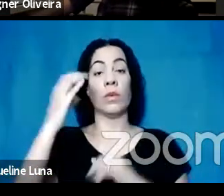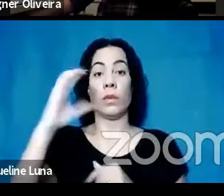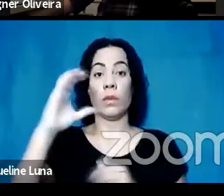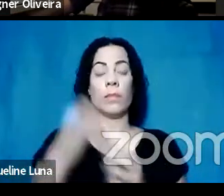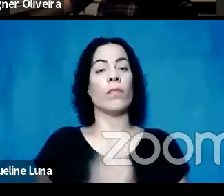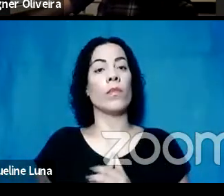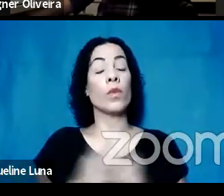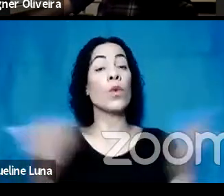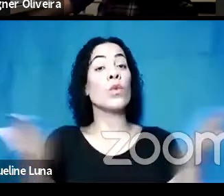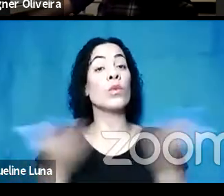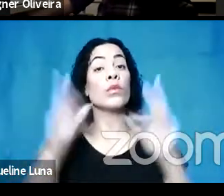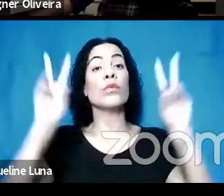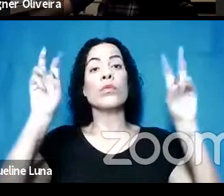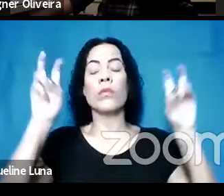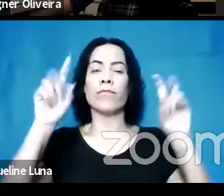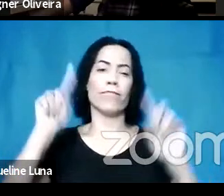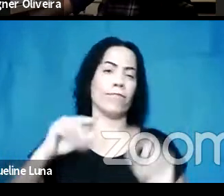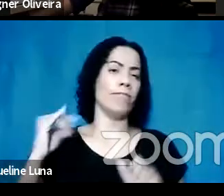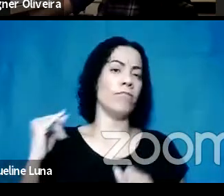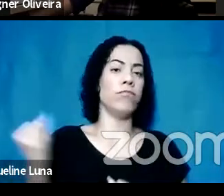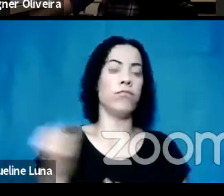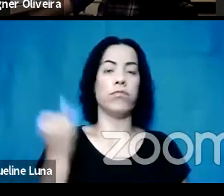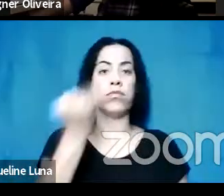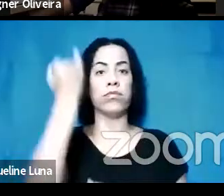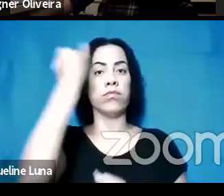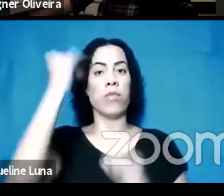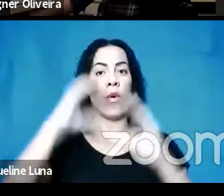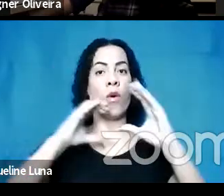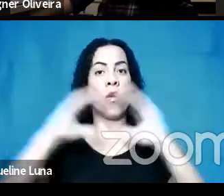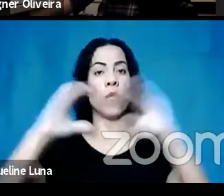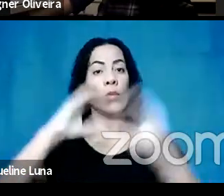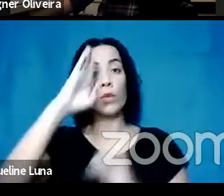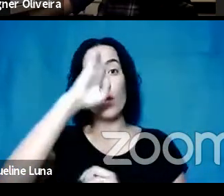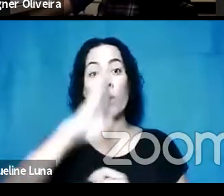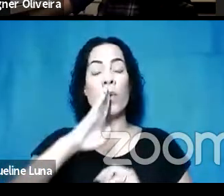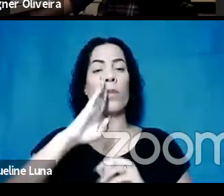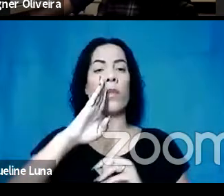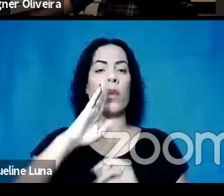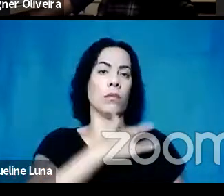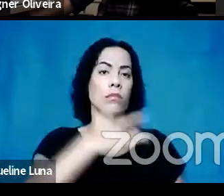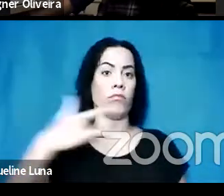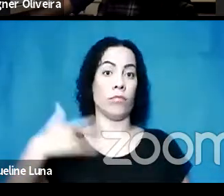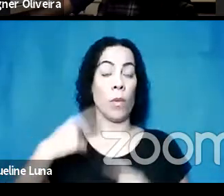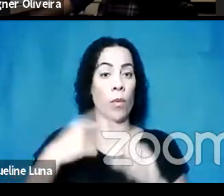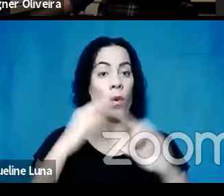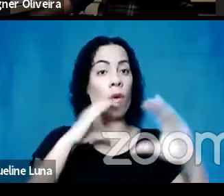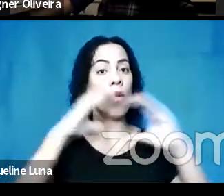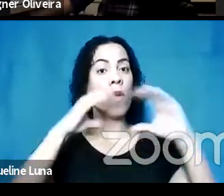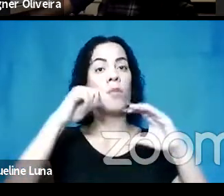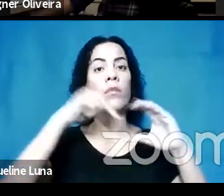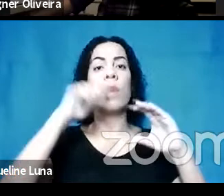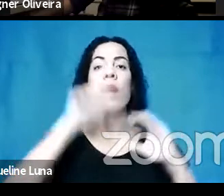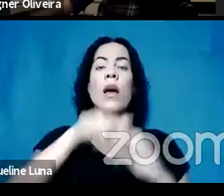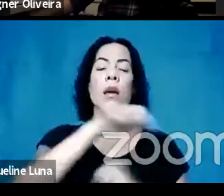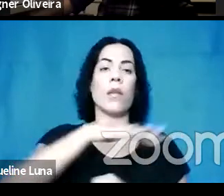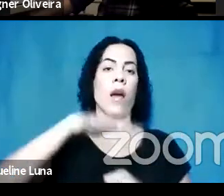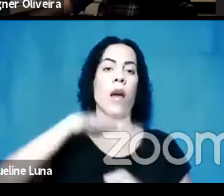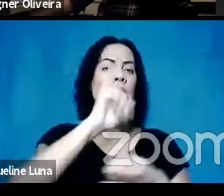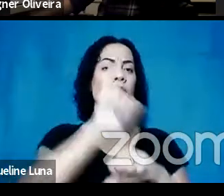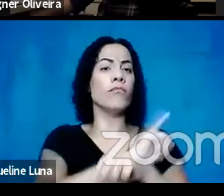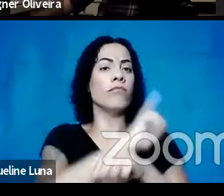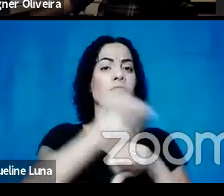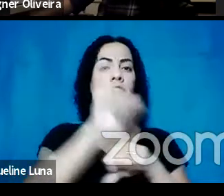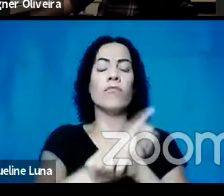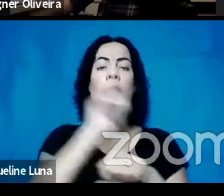O tema de hoje é de grande relevância: a comunicação pública em saúde, a comunicação é uma área estratégica de ação da